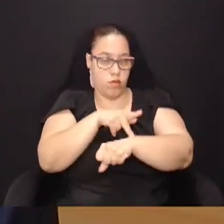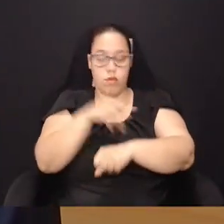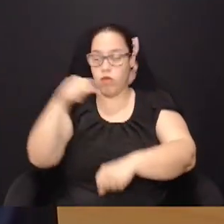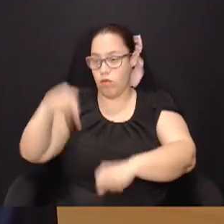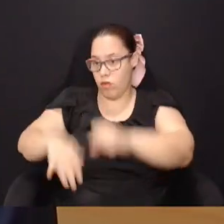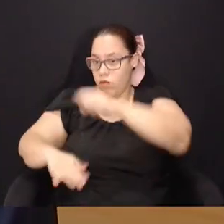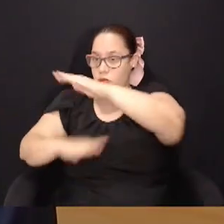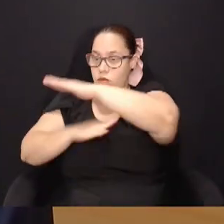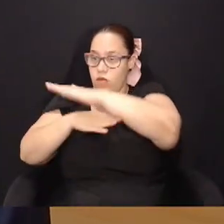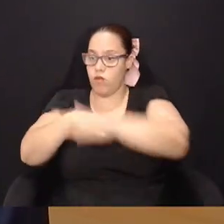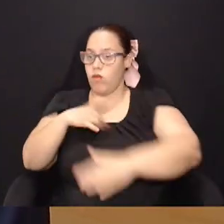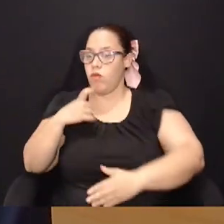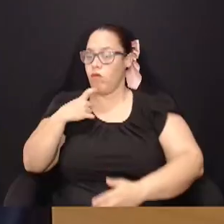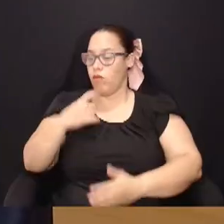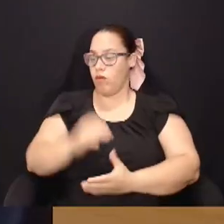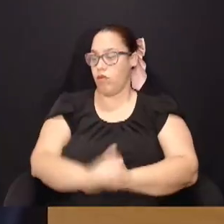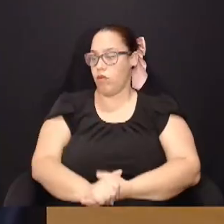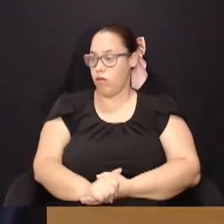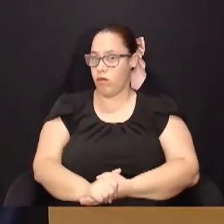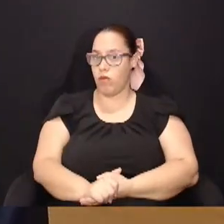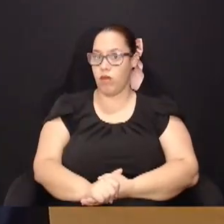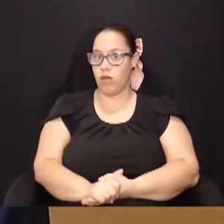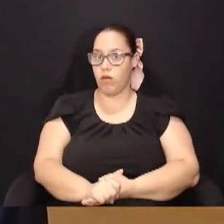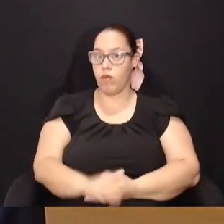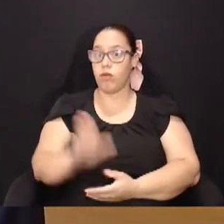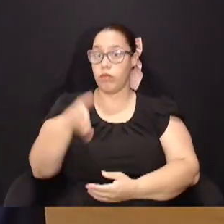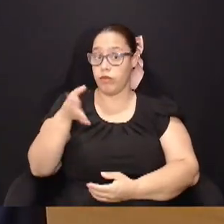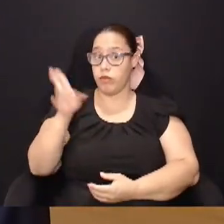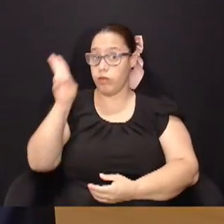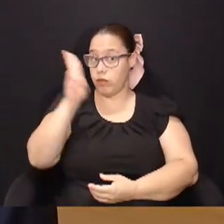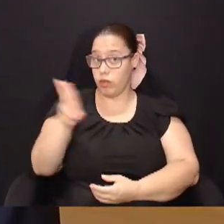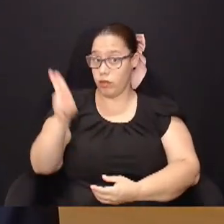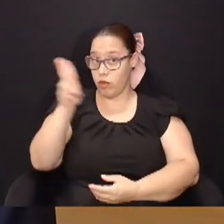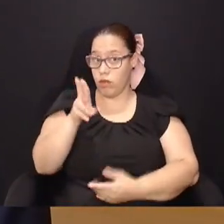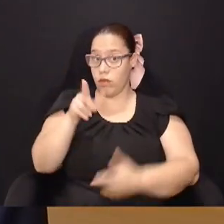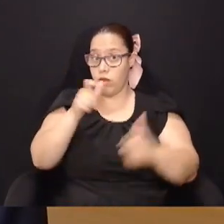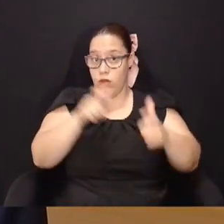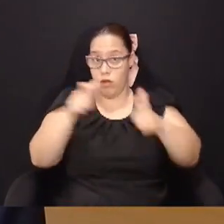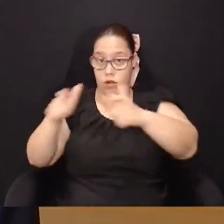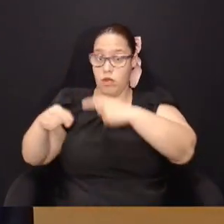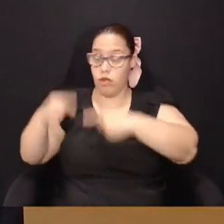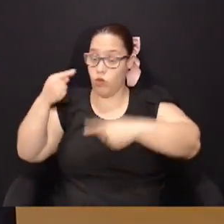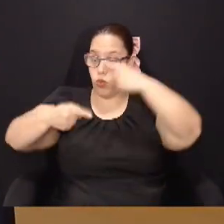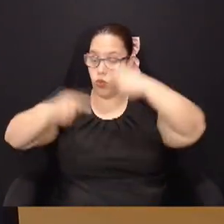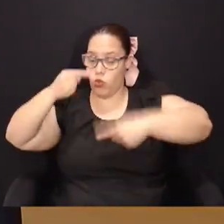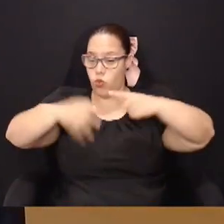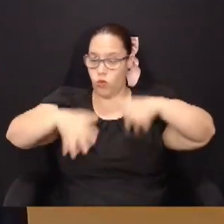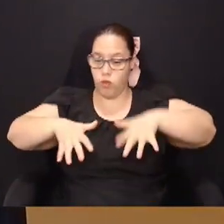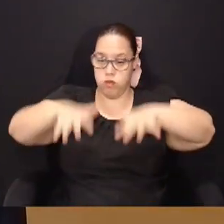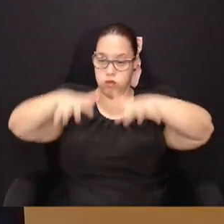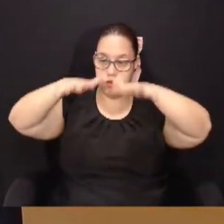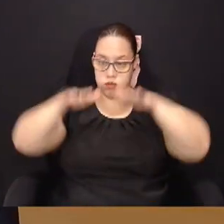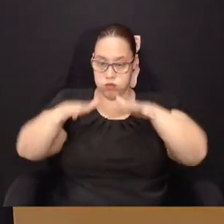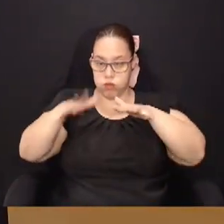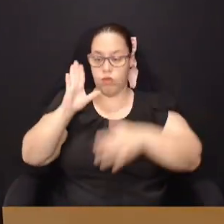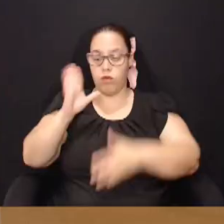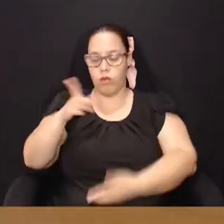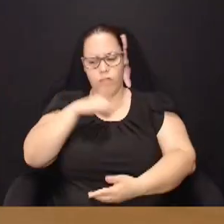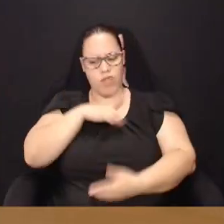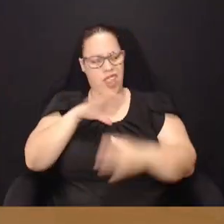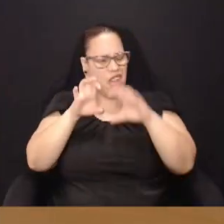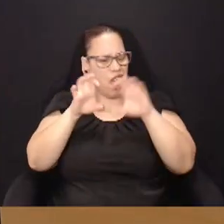de Campinas a gente já utilizou em ciclos de debates, né? E vocês têm uma estrutura fantástica, né?